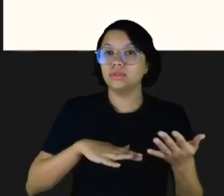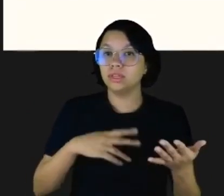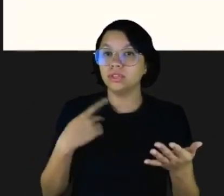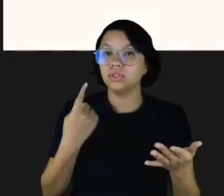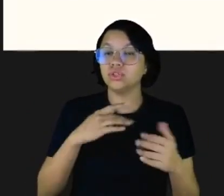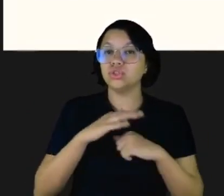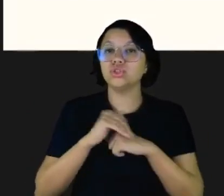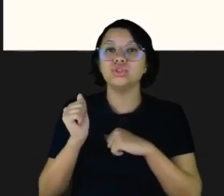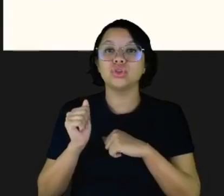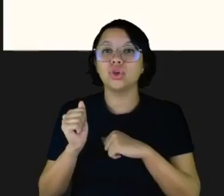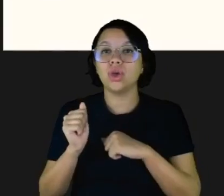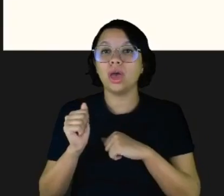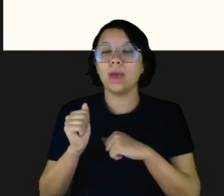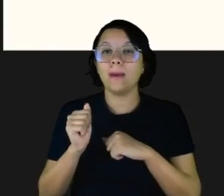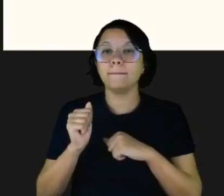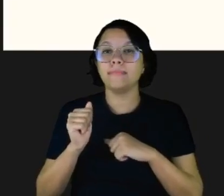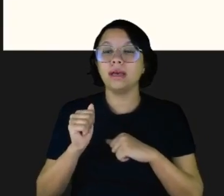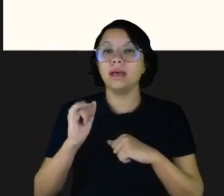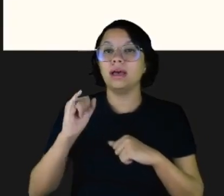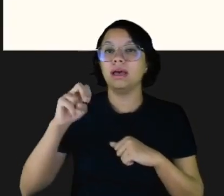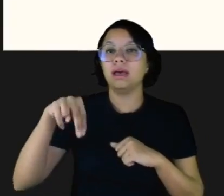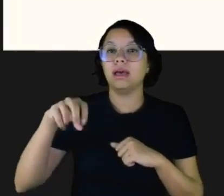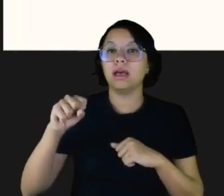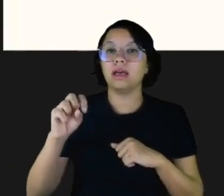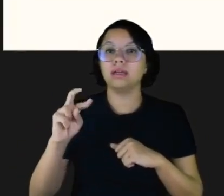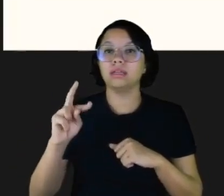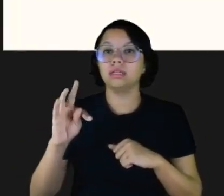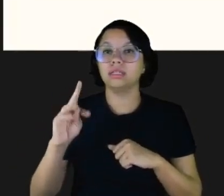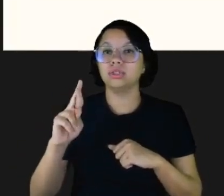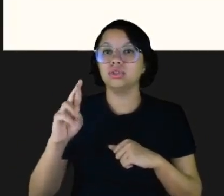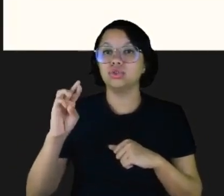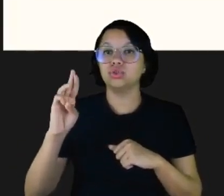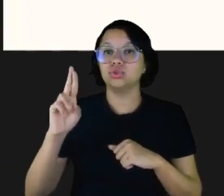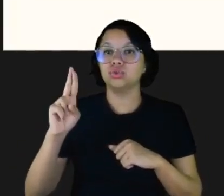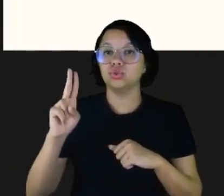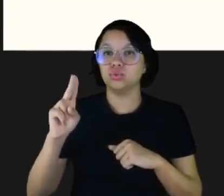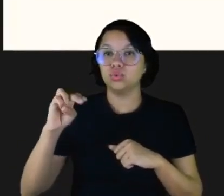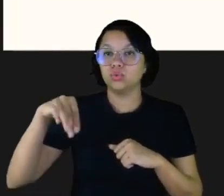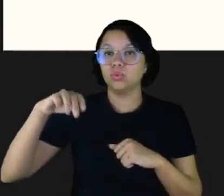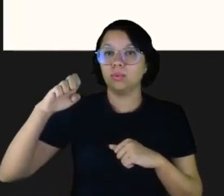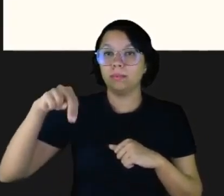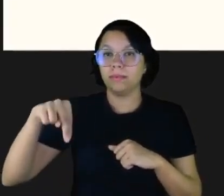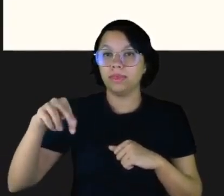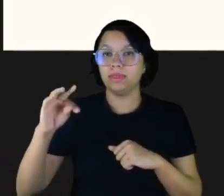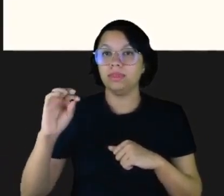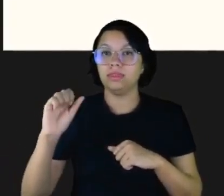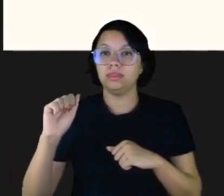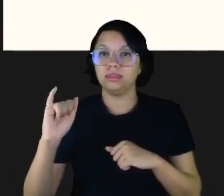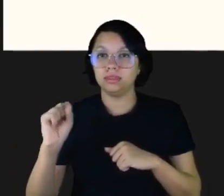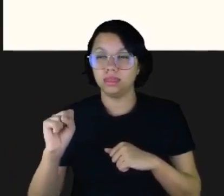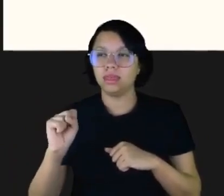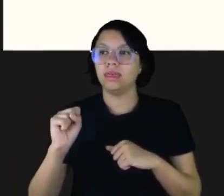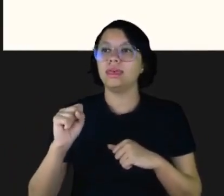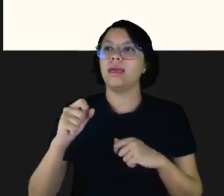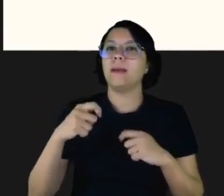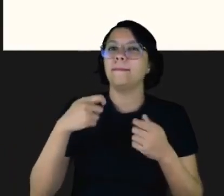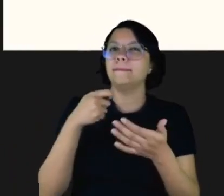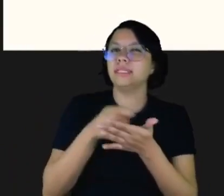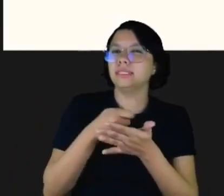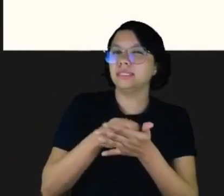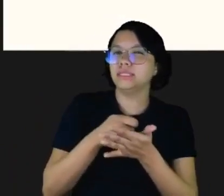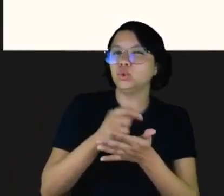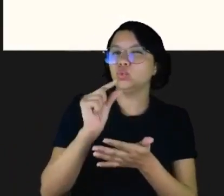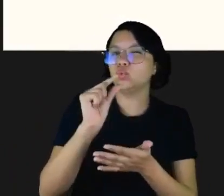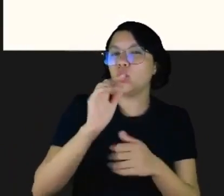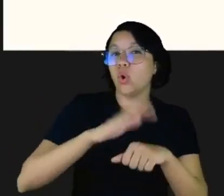chama instrumentais de vida diária. São as atividades que exigem um pouco mais de